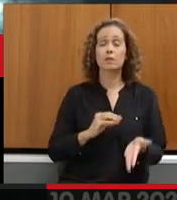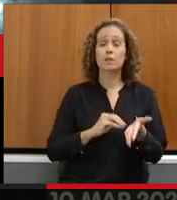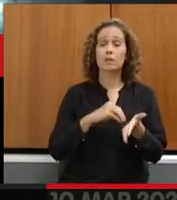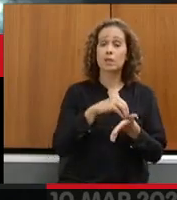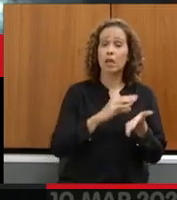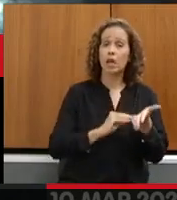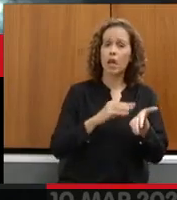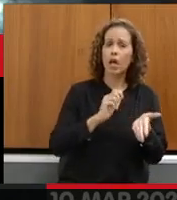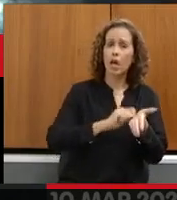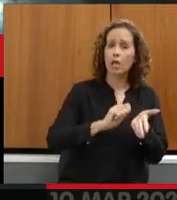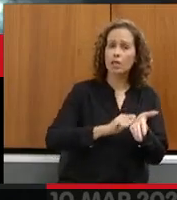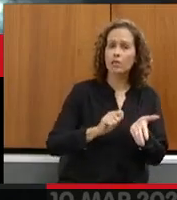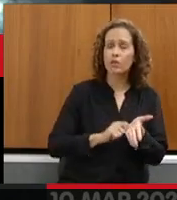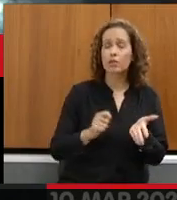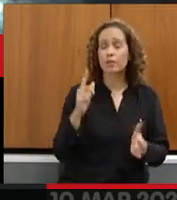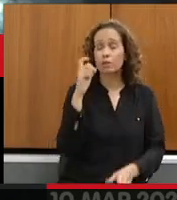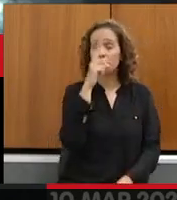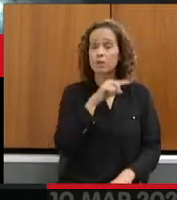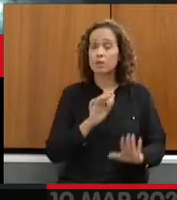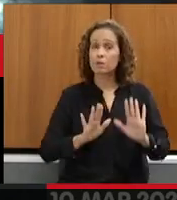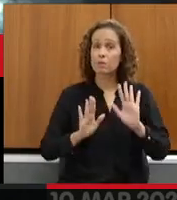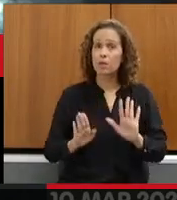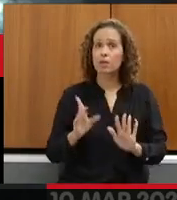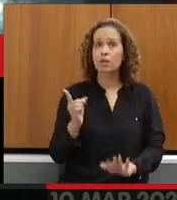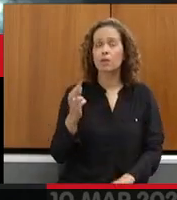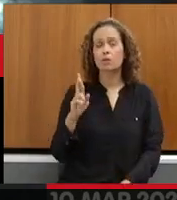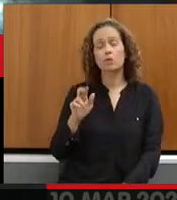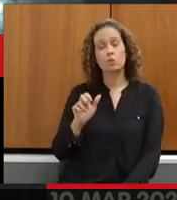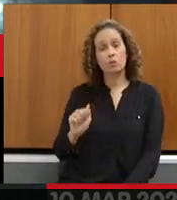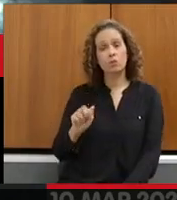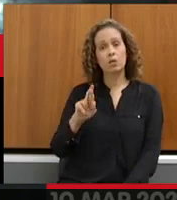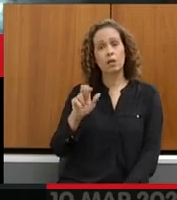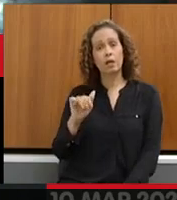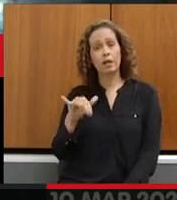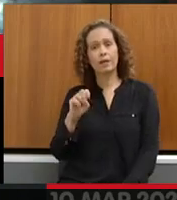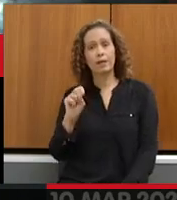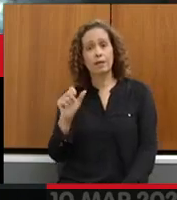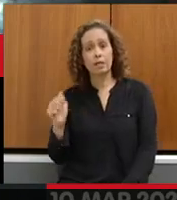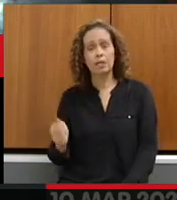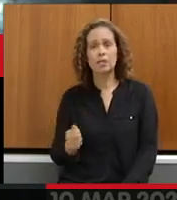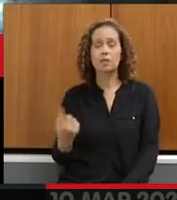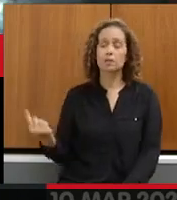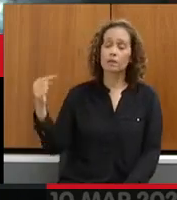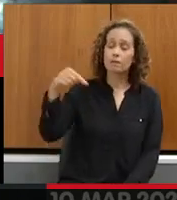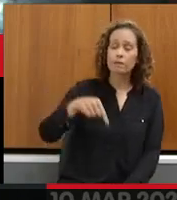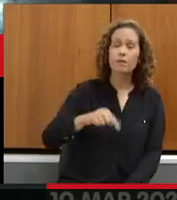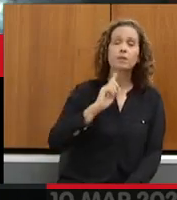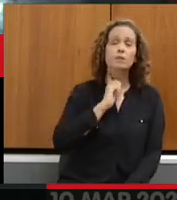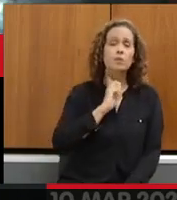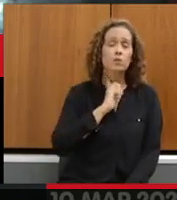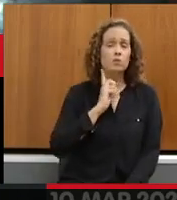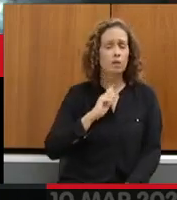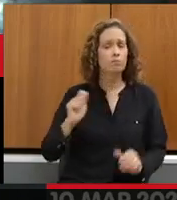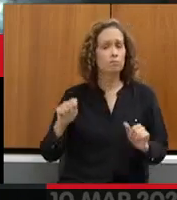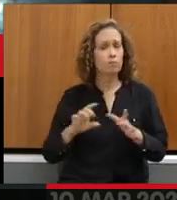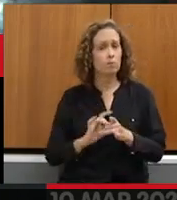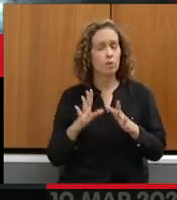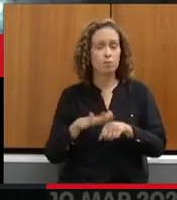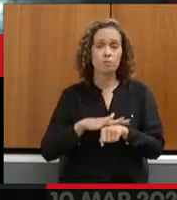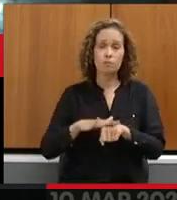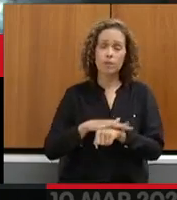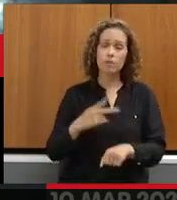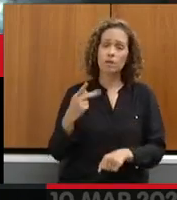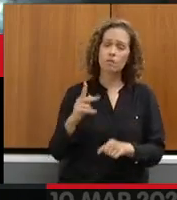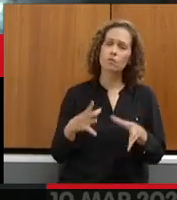atribulada mas a Dra Raíssa que é uma das precursoras nesse tratamento se colocou à disposição para tá vindo aqui a Minas Gerais ela tá conversando com o senhor com a